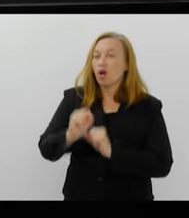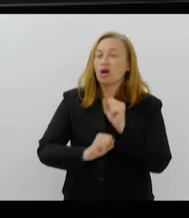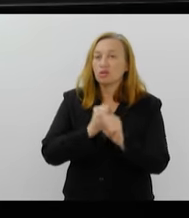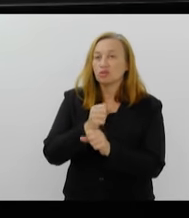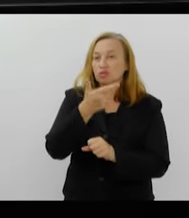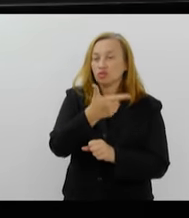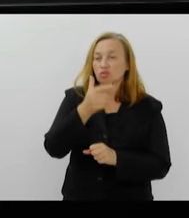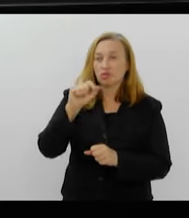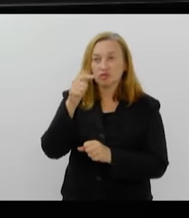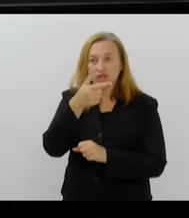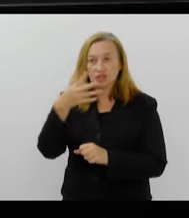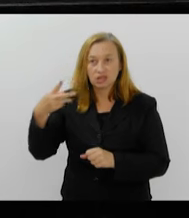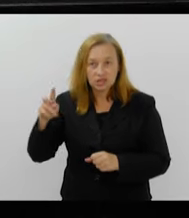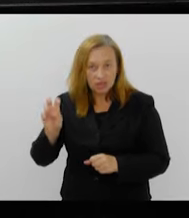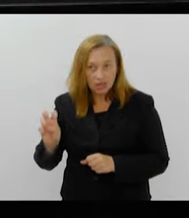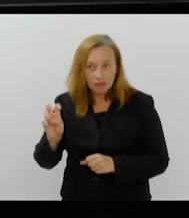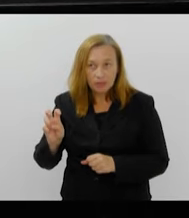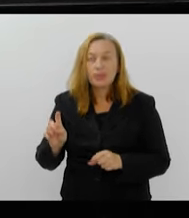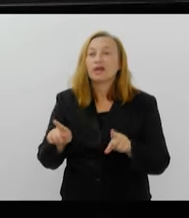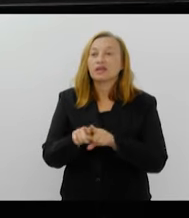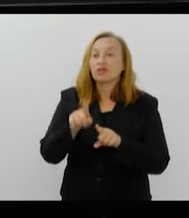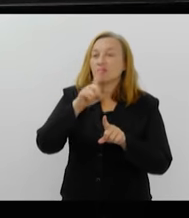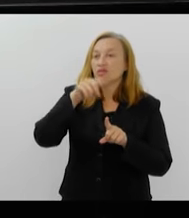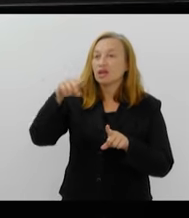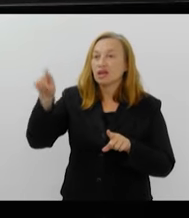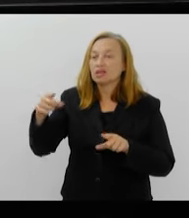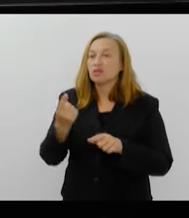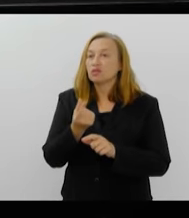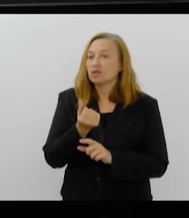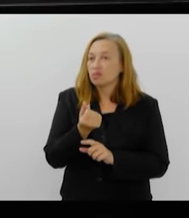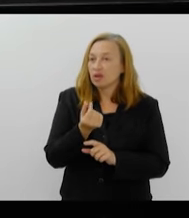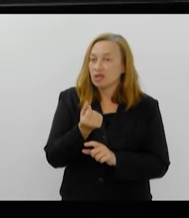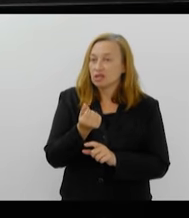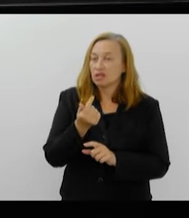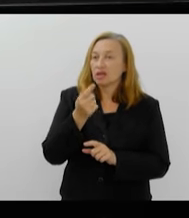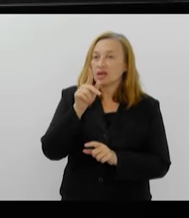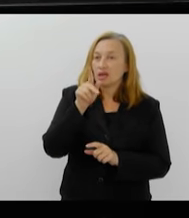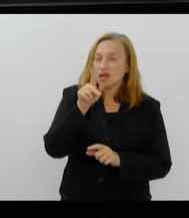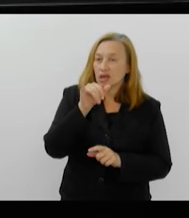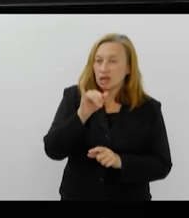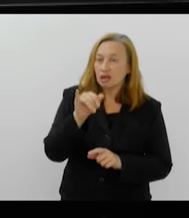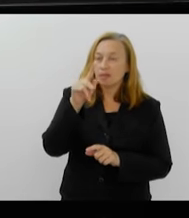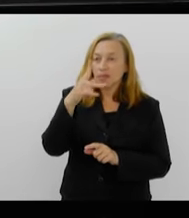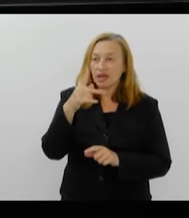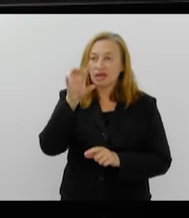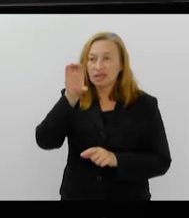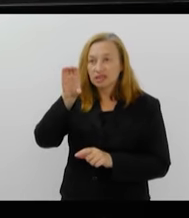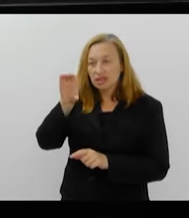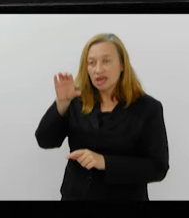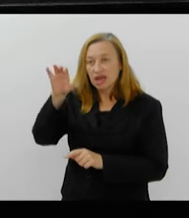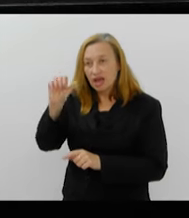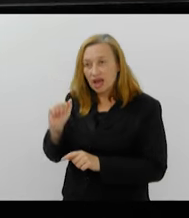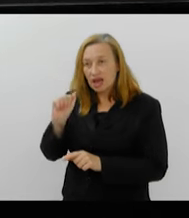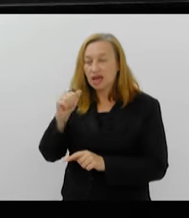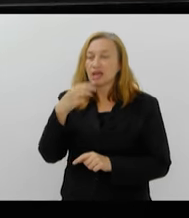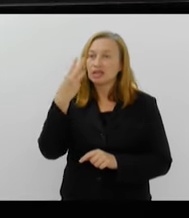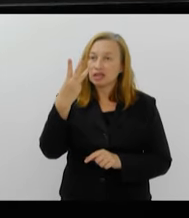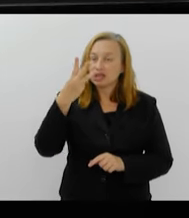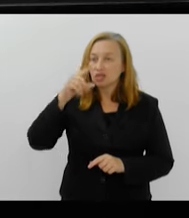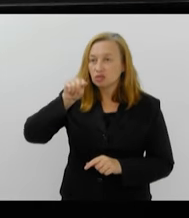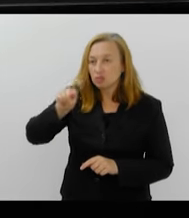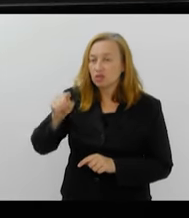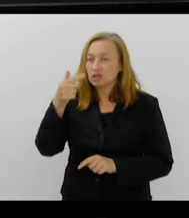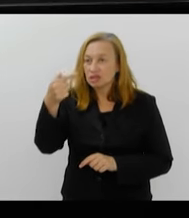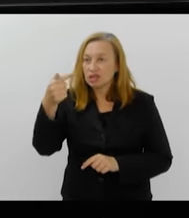2025 e o índice de variação de preços medidos pelo IPCA estimado em 3,74% para o próximo